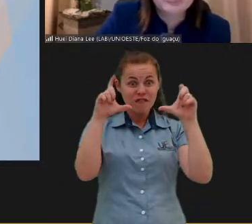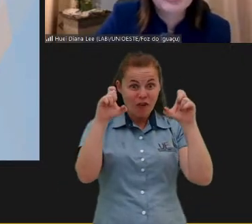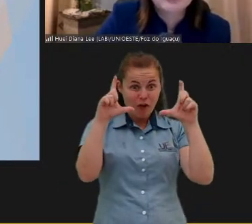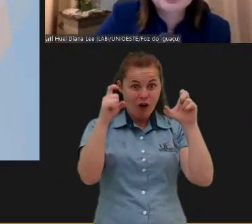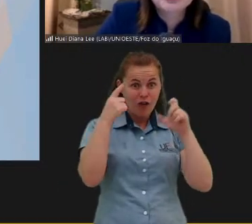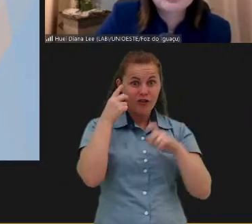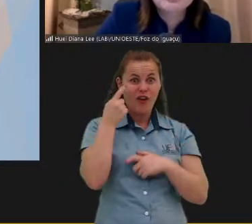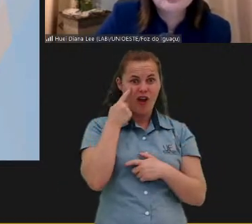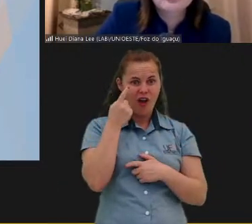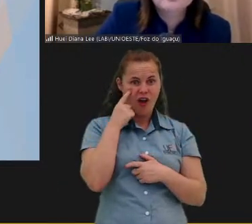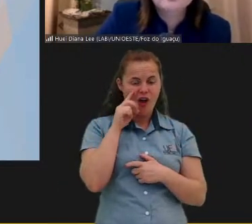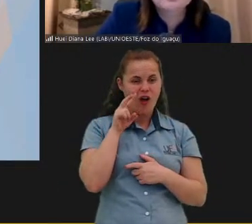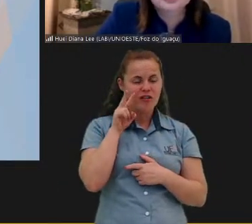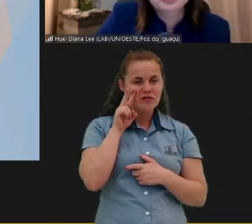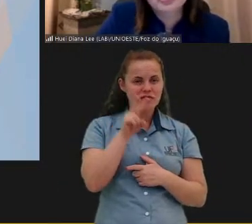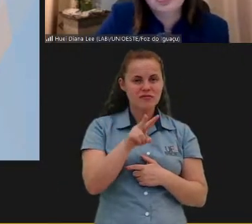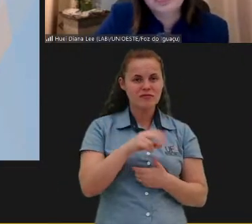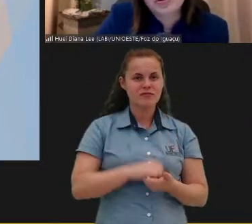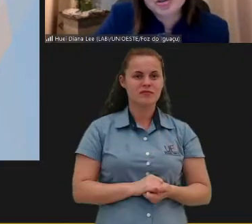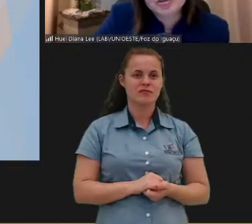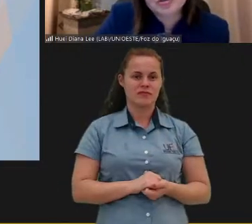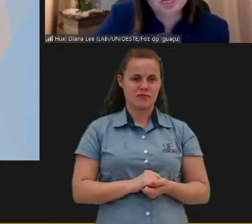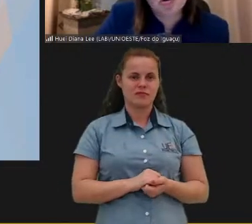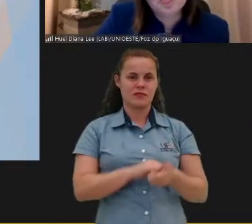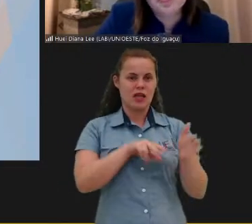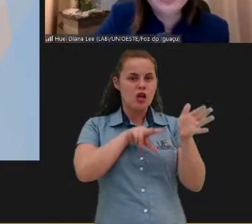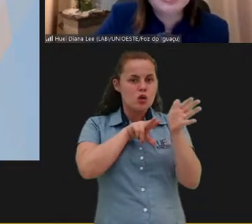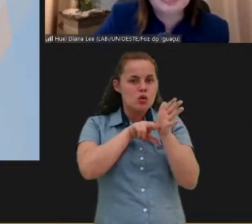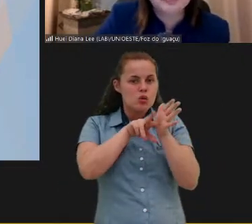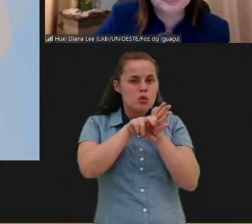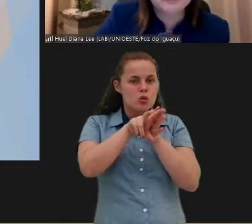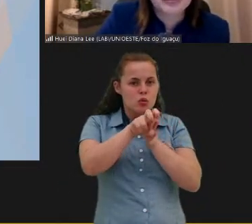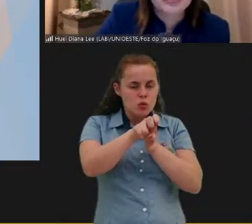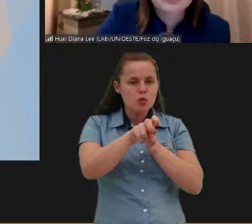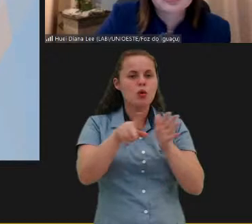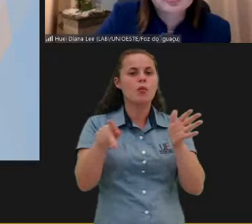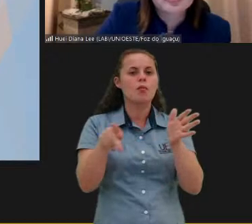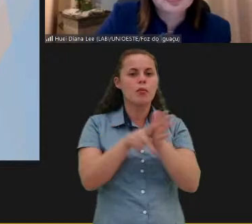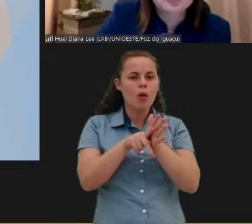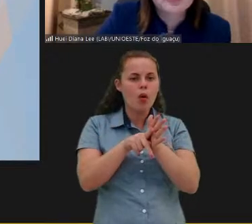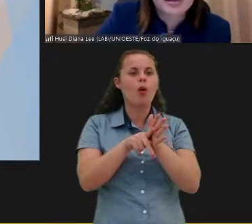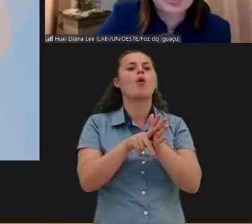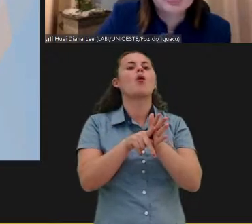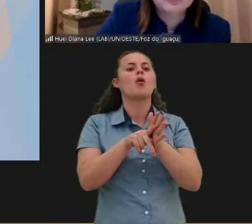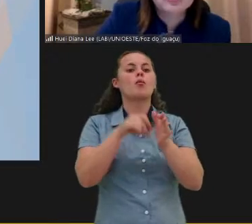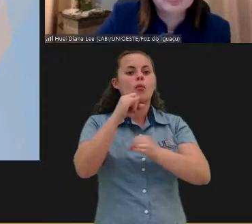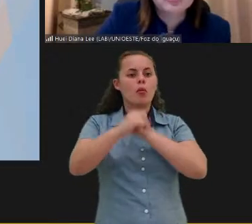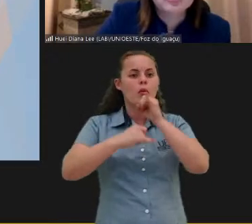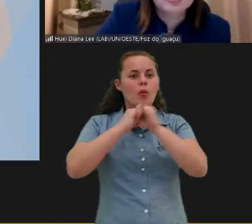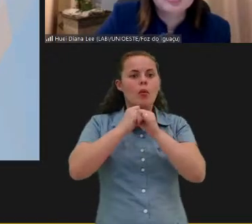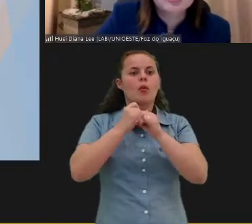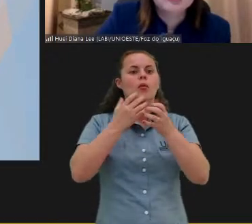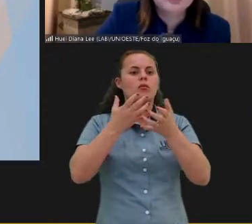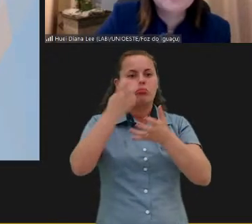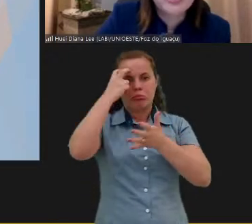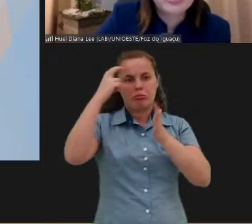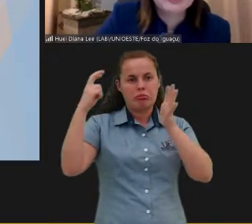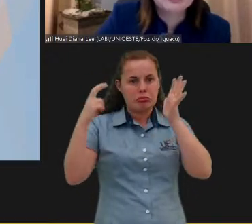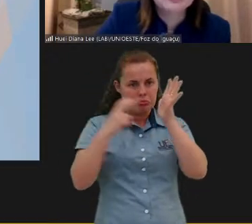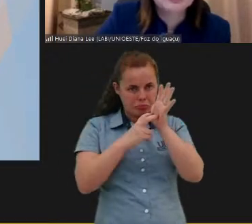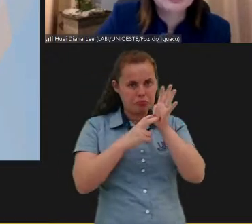foto de cirurgia robótica, só como um exemplo. Então, nós temos os médicos aqui, que